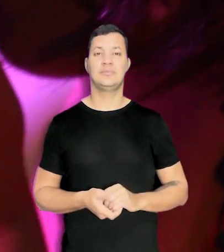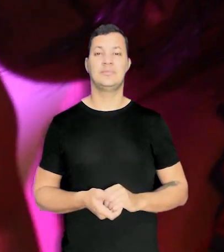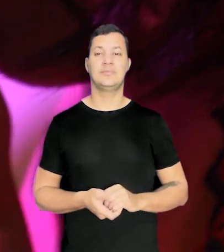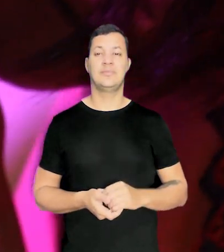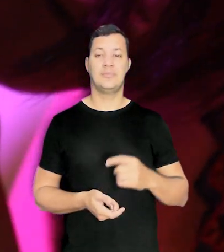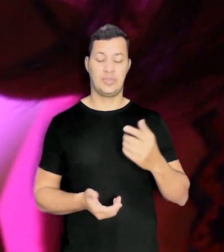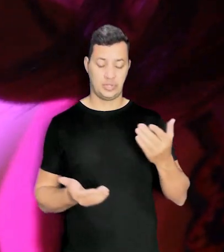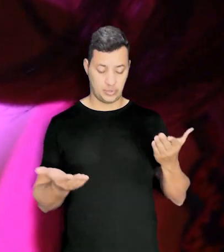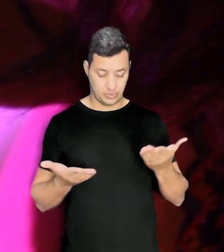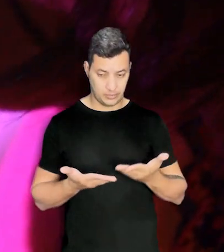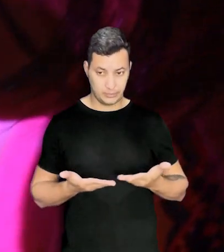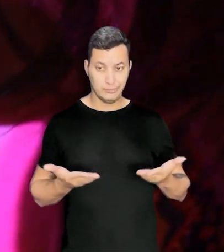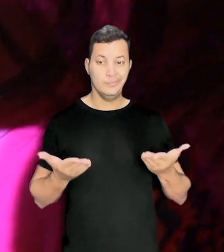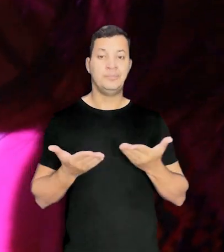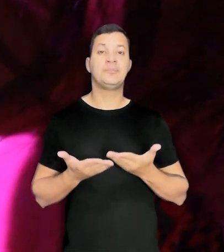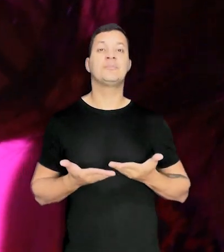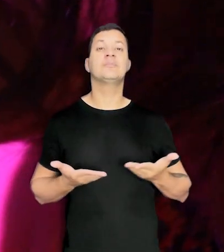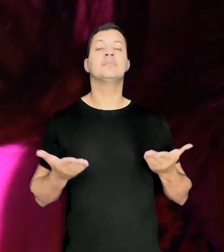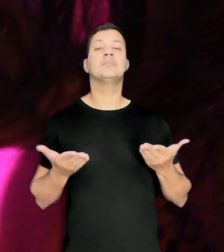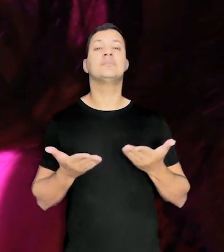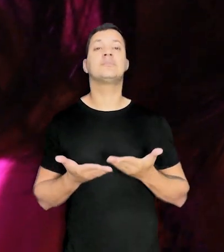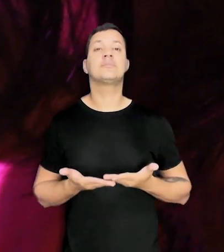E hoje